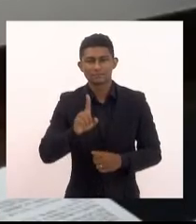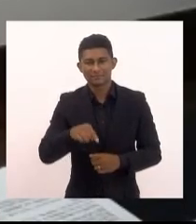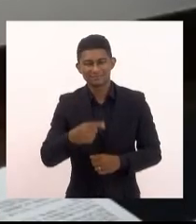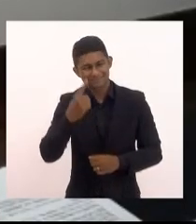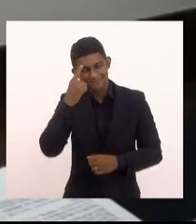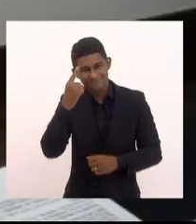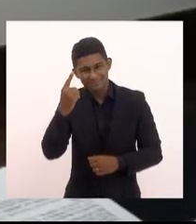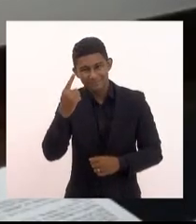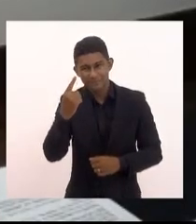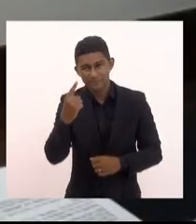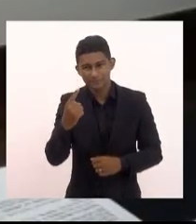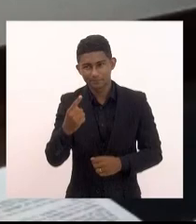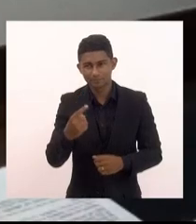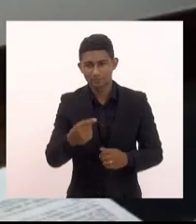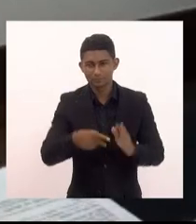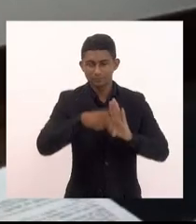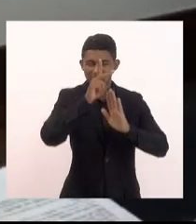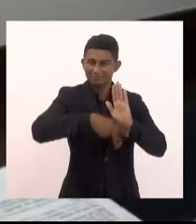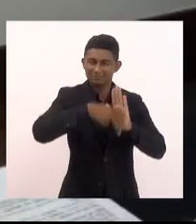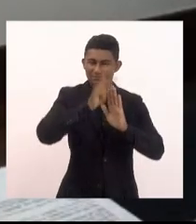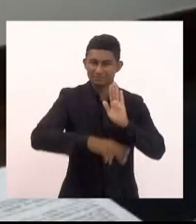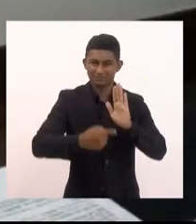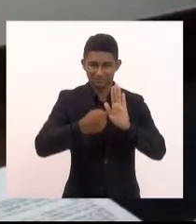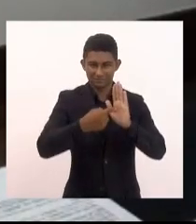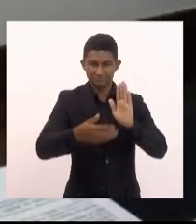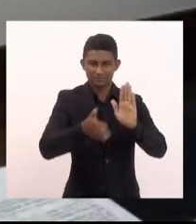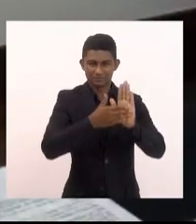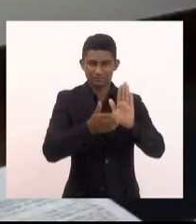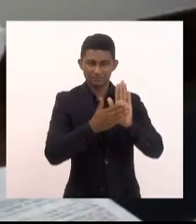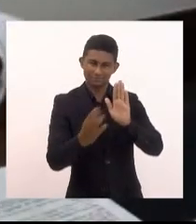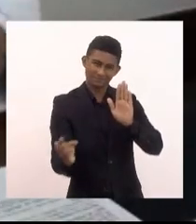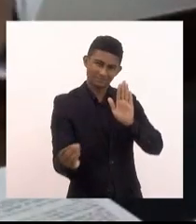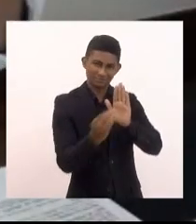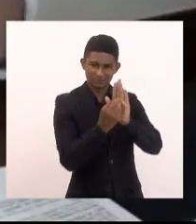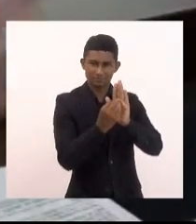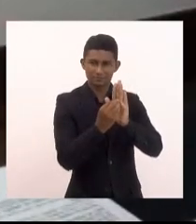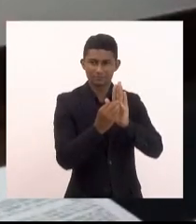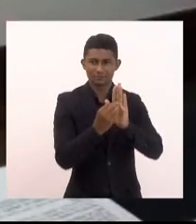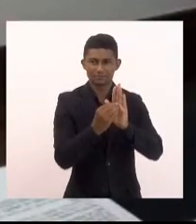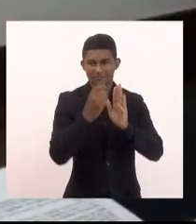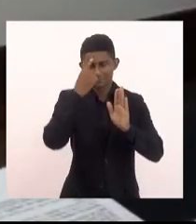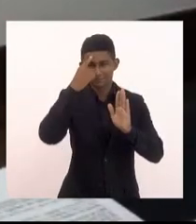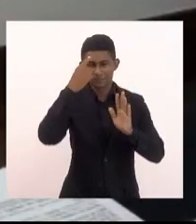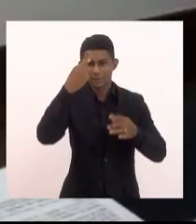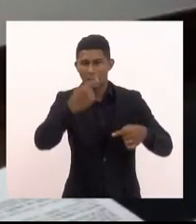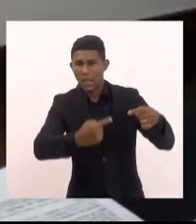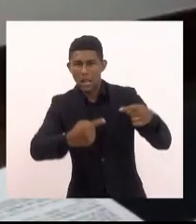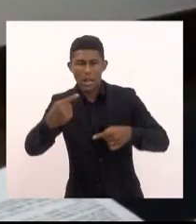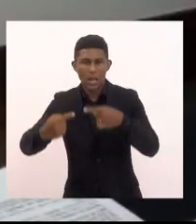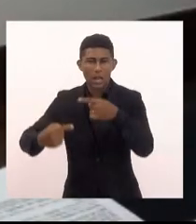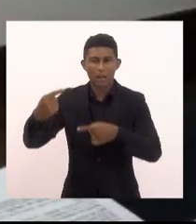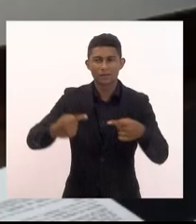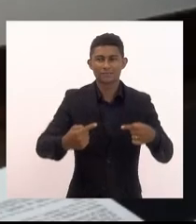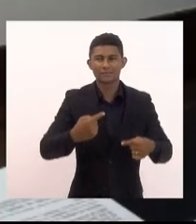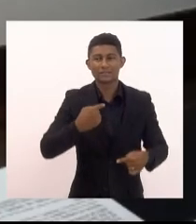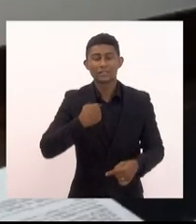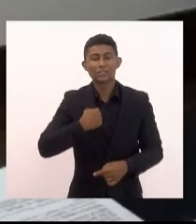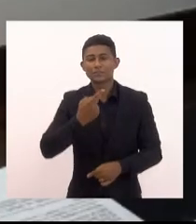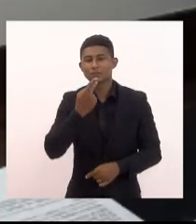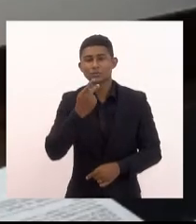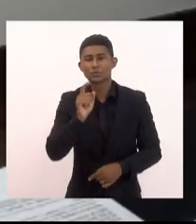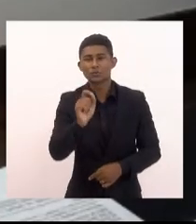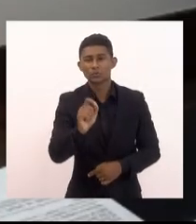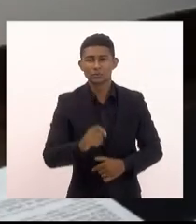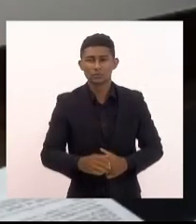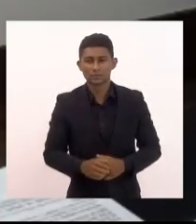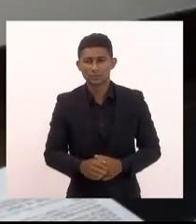projeto entrou na pauta, na verdade, na discussão mais geral, eu fiz menção